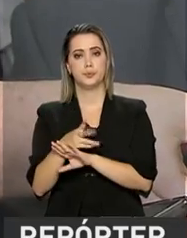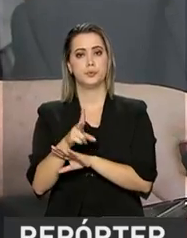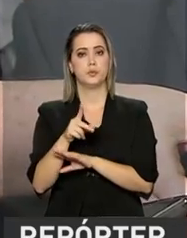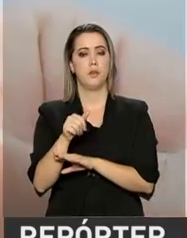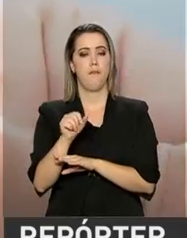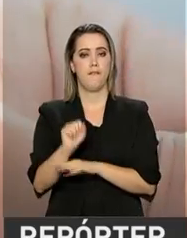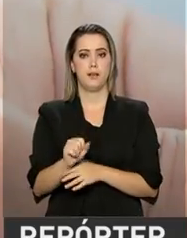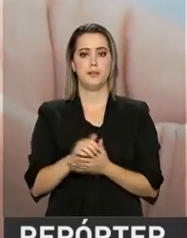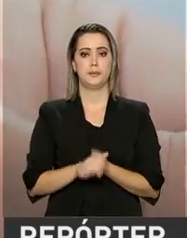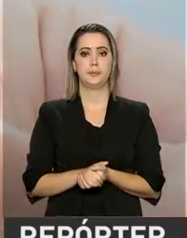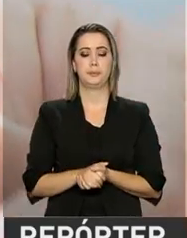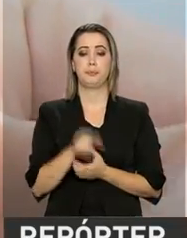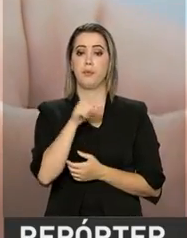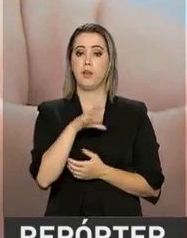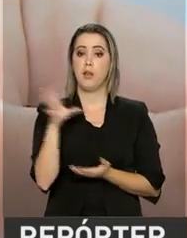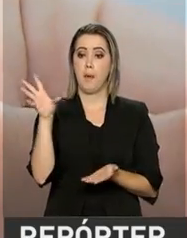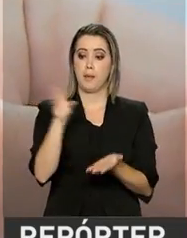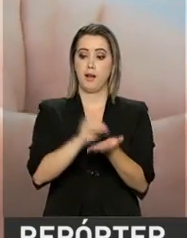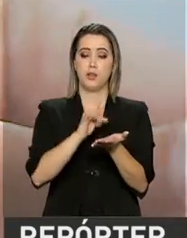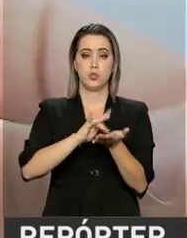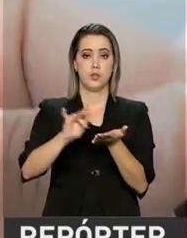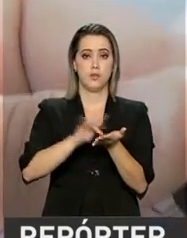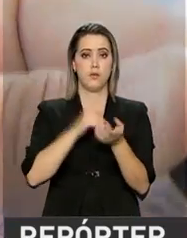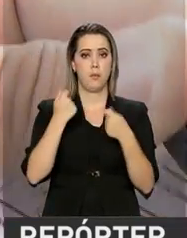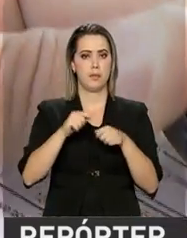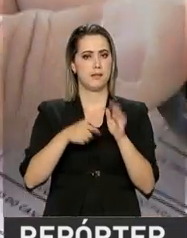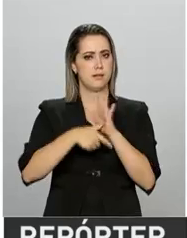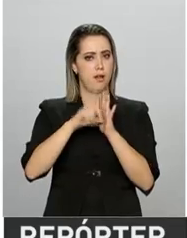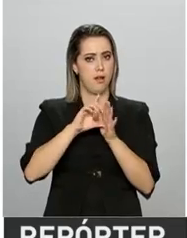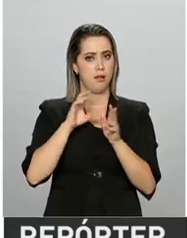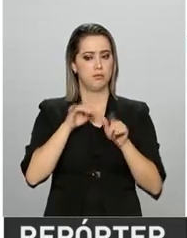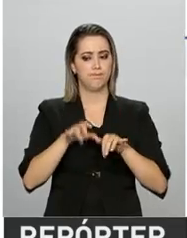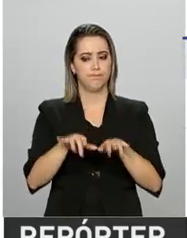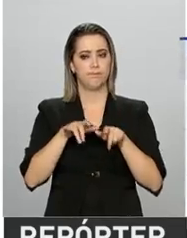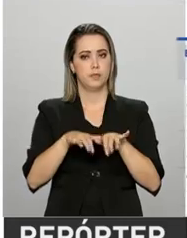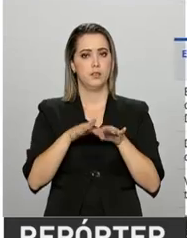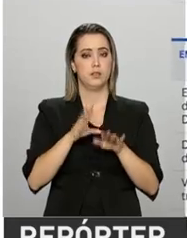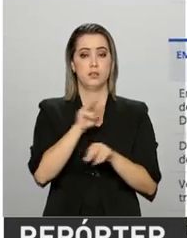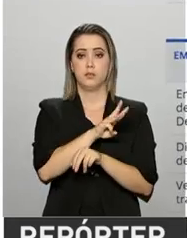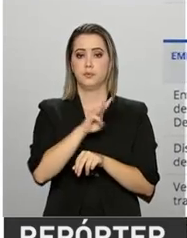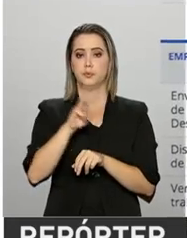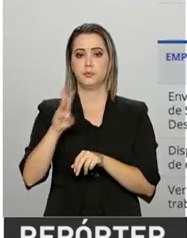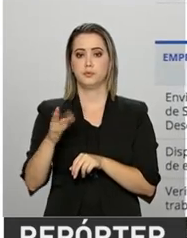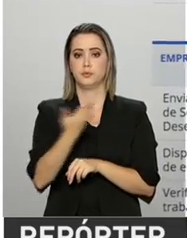disponíveis para acessar o aplicativo é preciso se cadastrar no portal